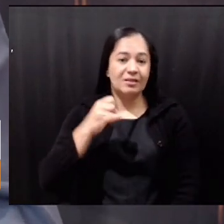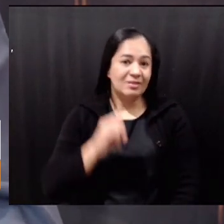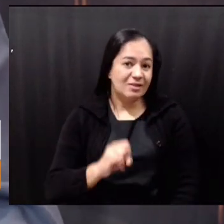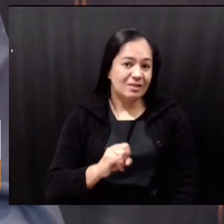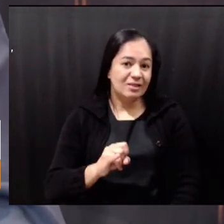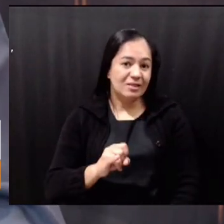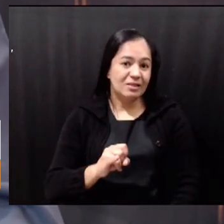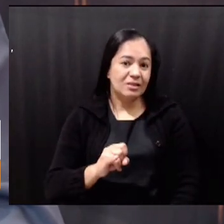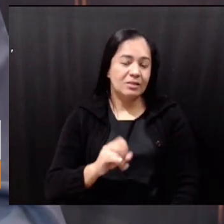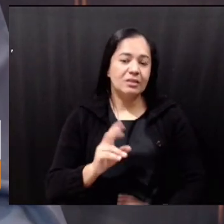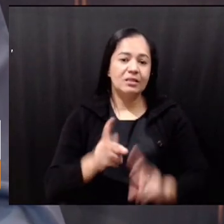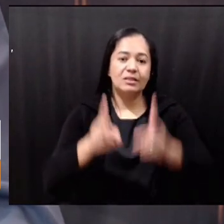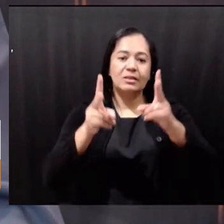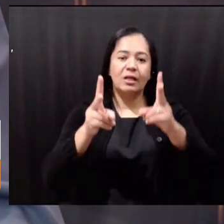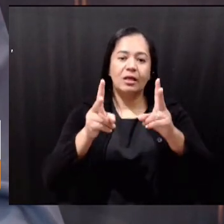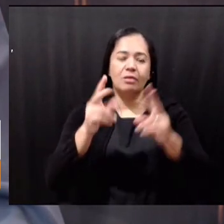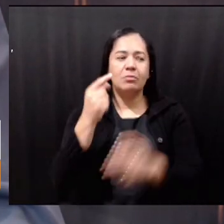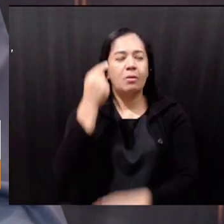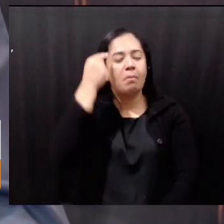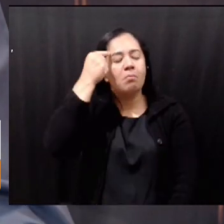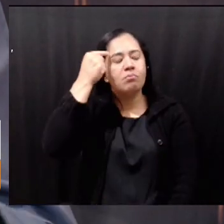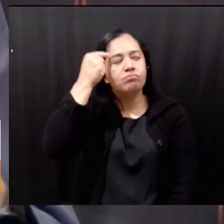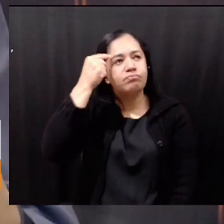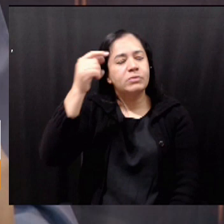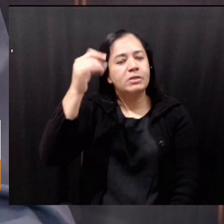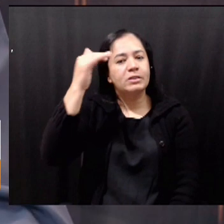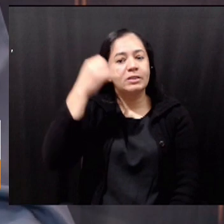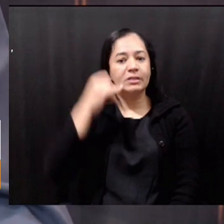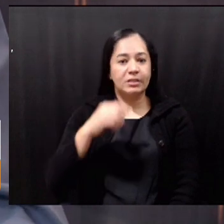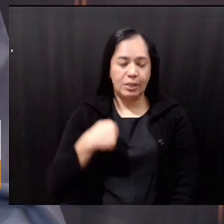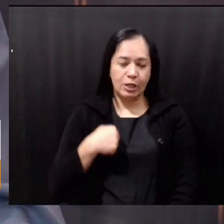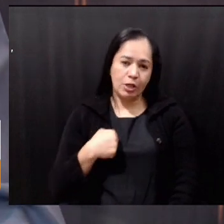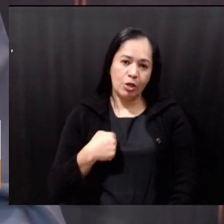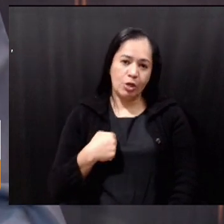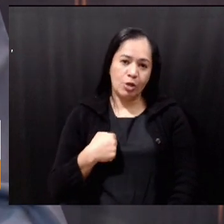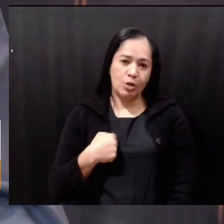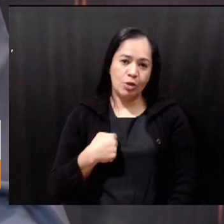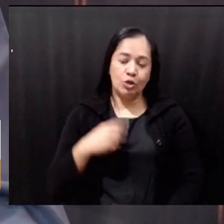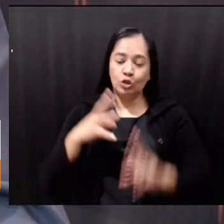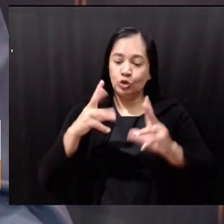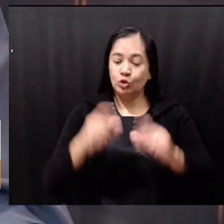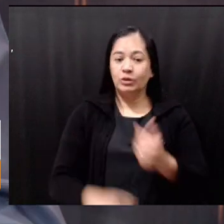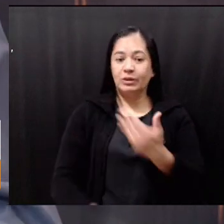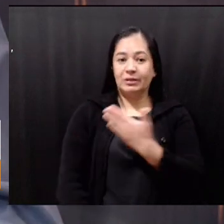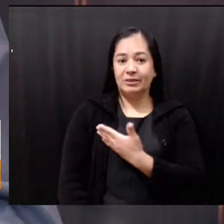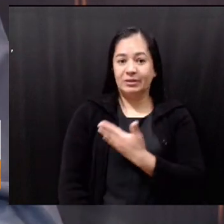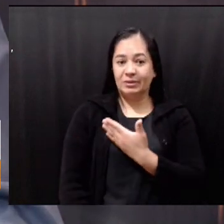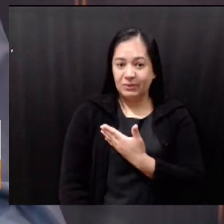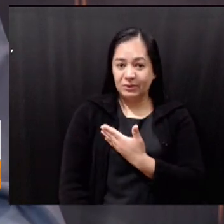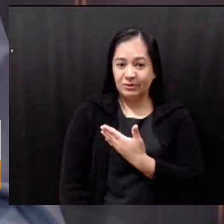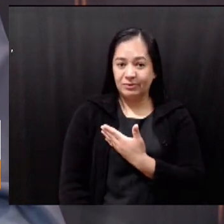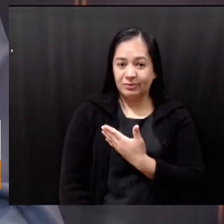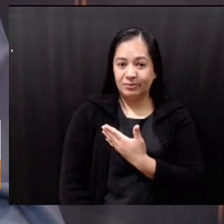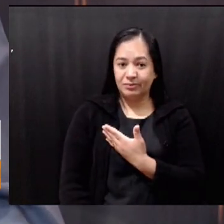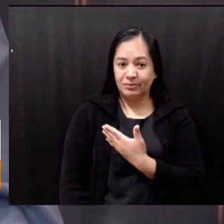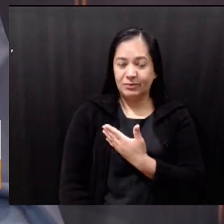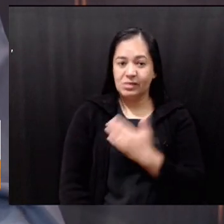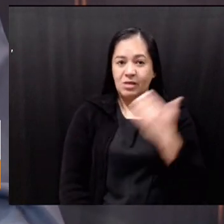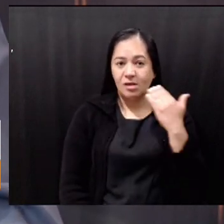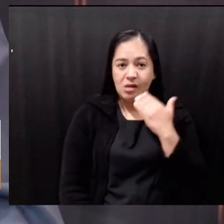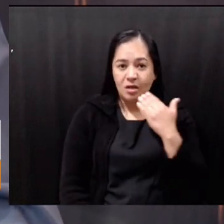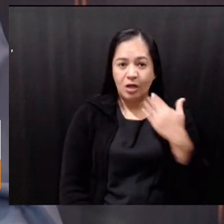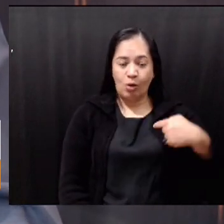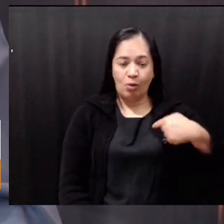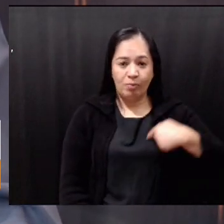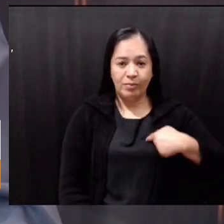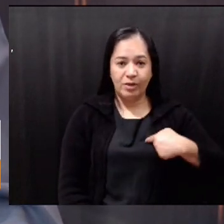olhar reflexivo, né? Se eu estou achando que todas as amizades estão falhando comigo? Será que não é importante